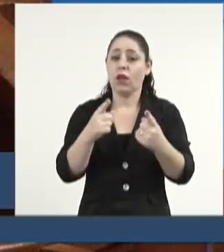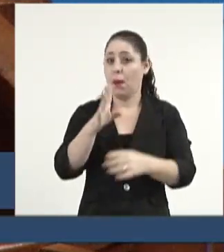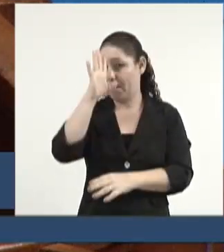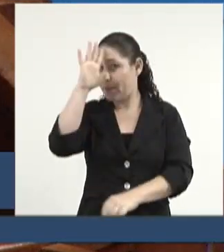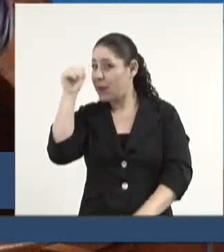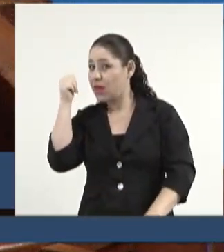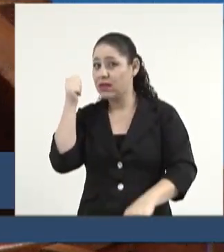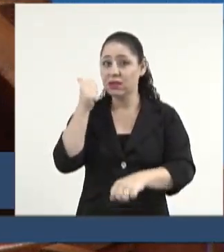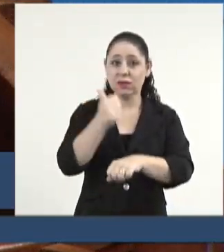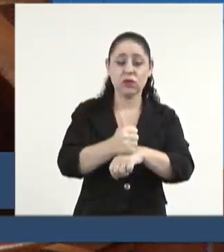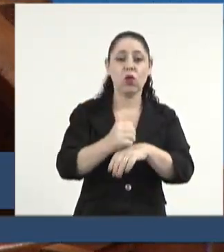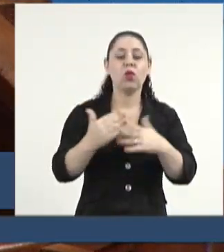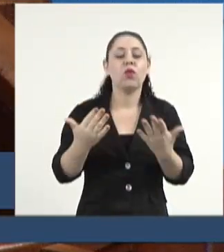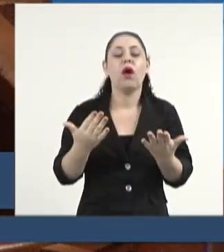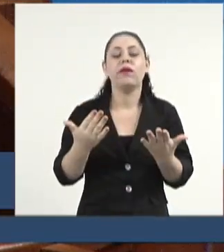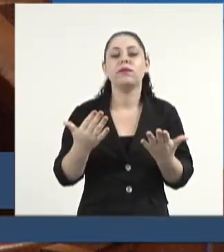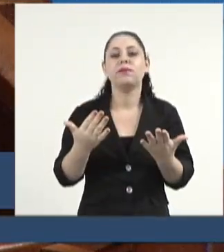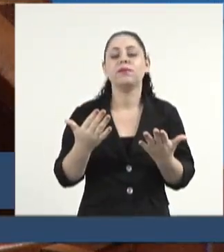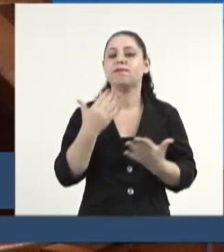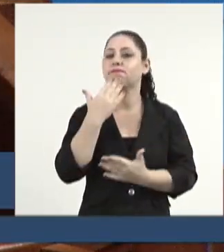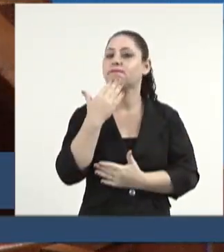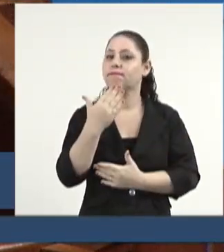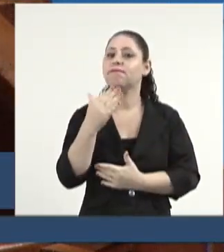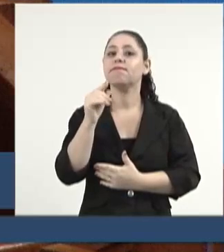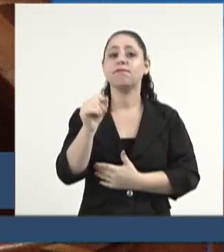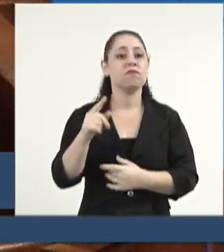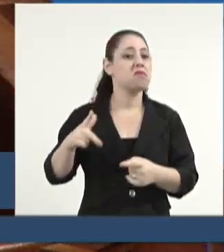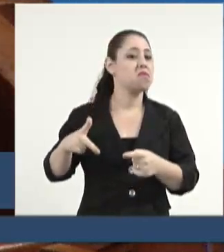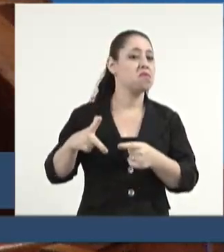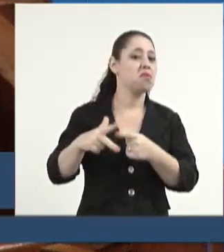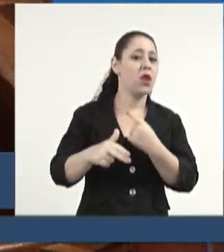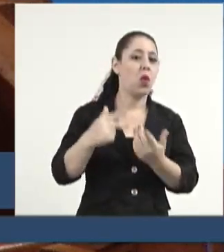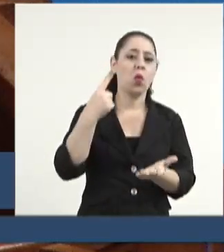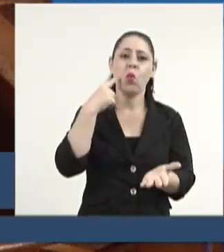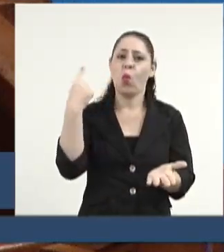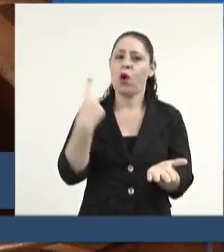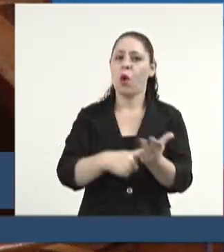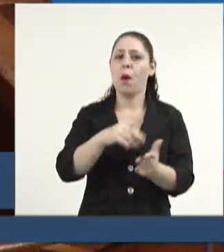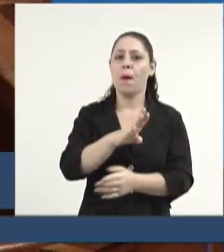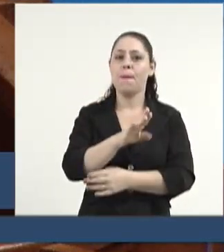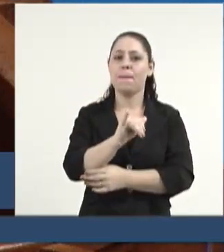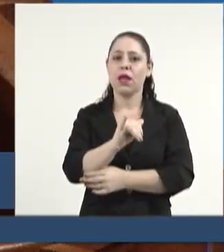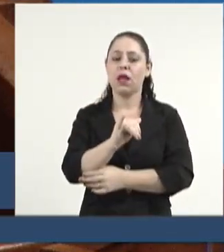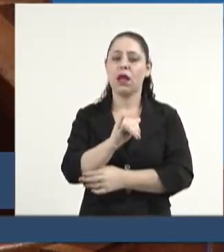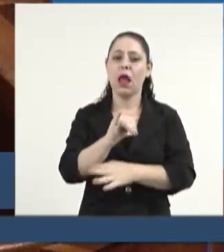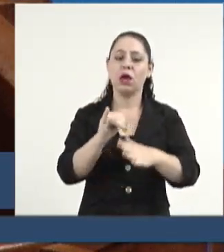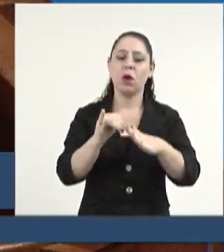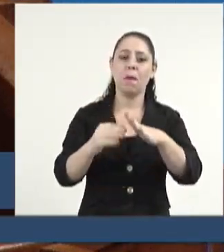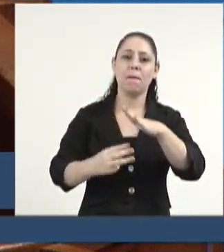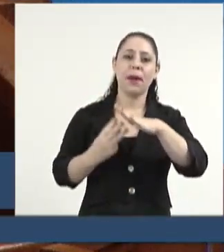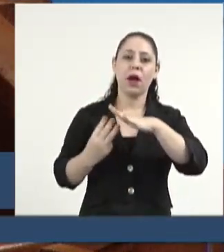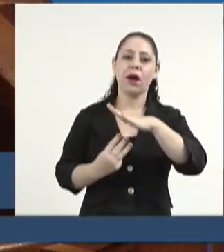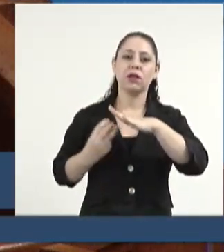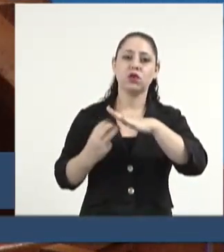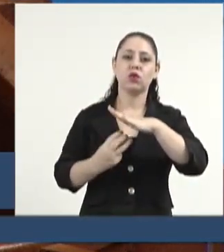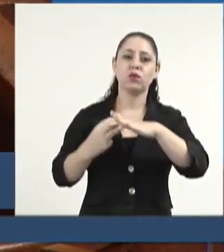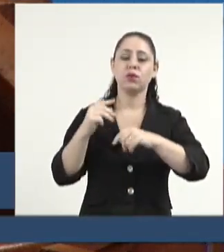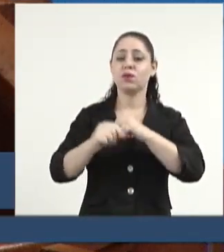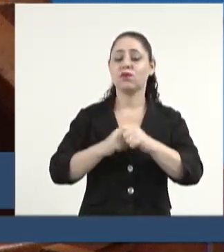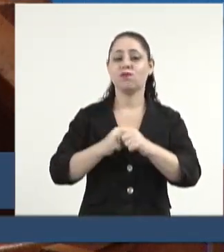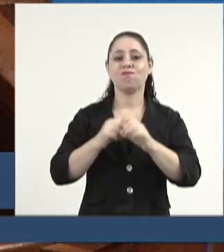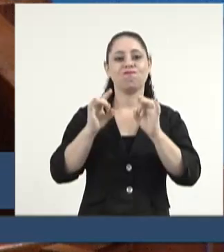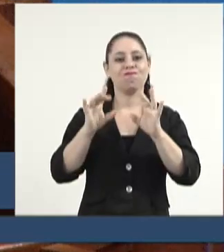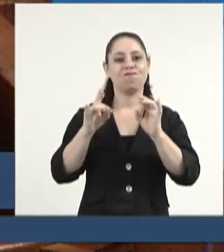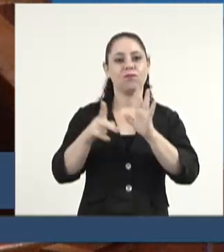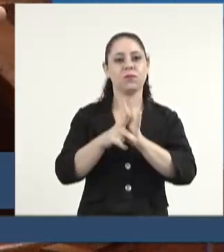principal reivindicação deles é o rompimento do acordo bilateral com o Mercosul, em especial com o